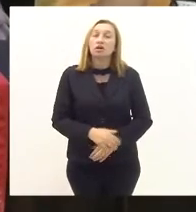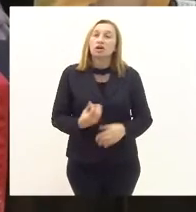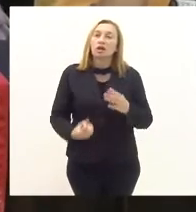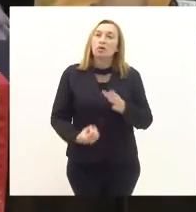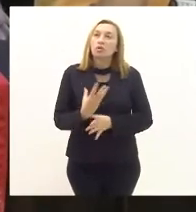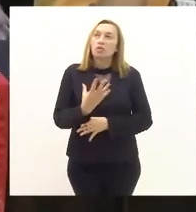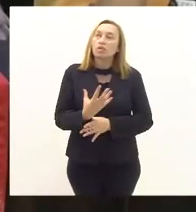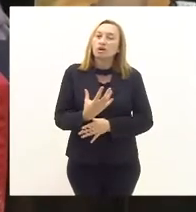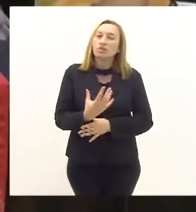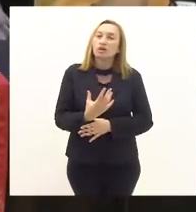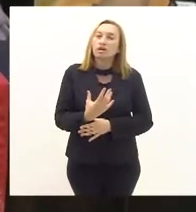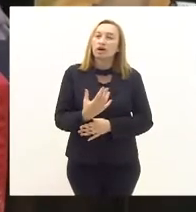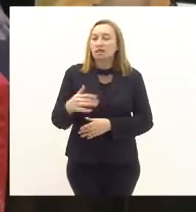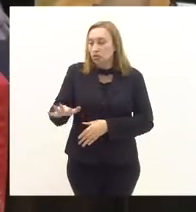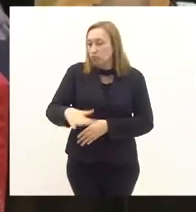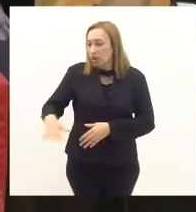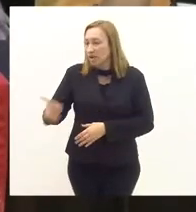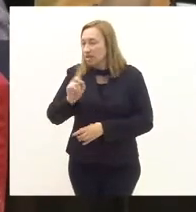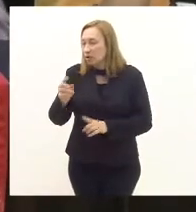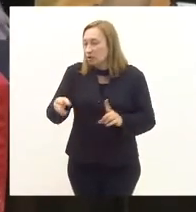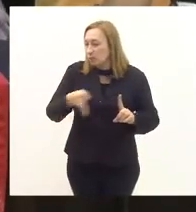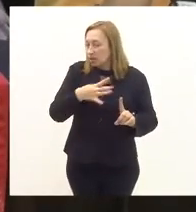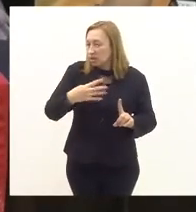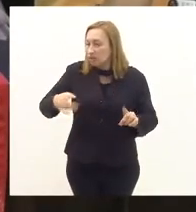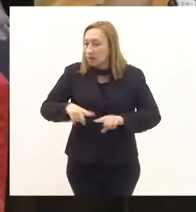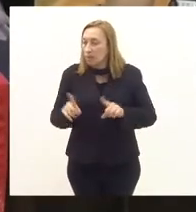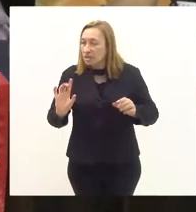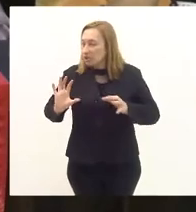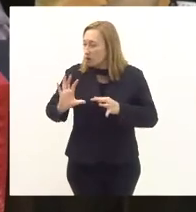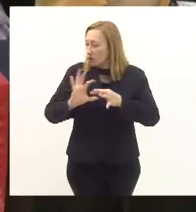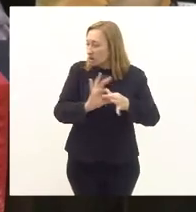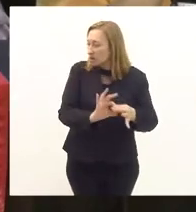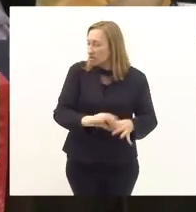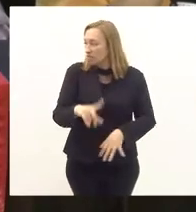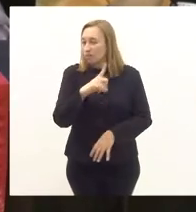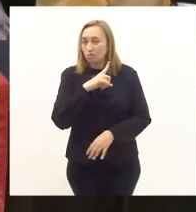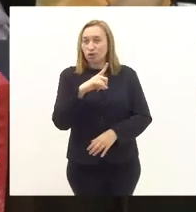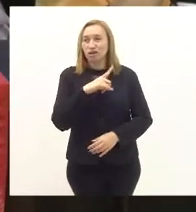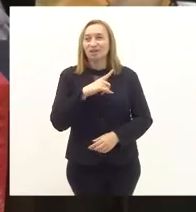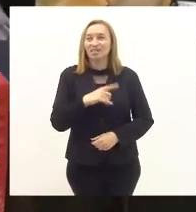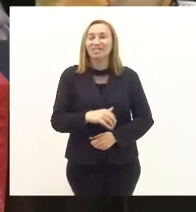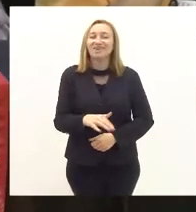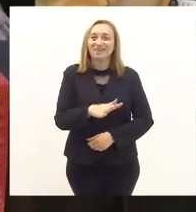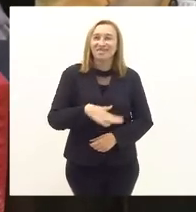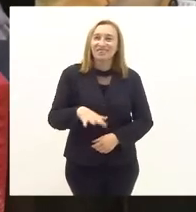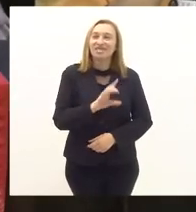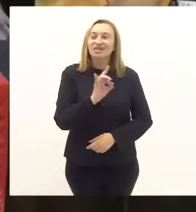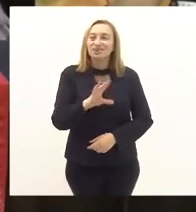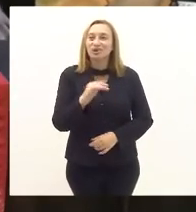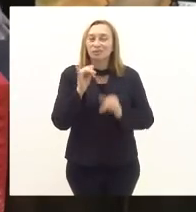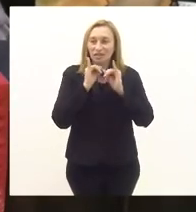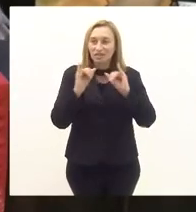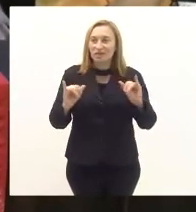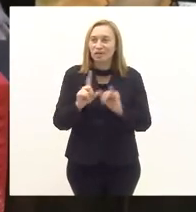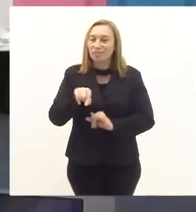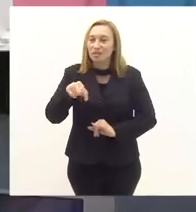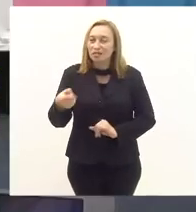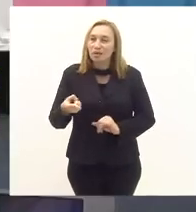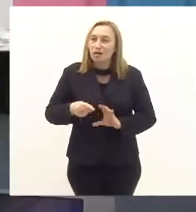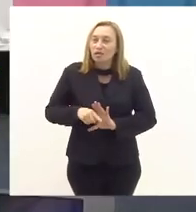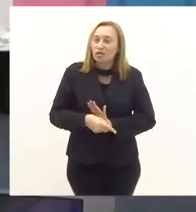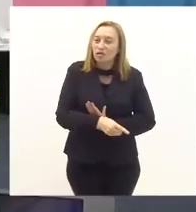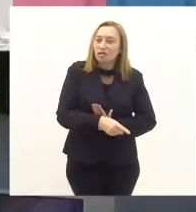surgiu de uma área que não é LGBT, mas tem uma conexão, obviamente, com uma área, só para anunciar, para a gente depois